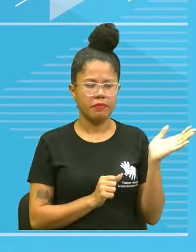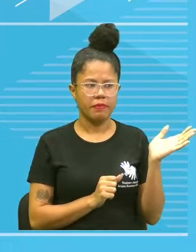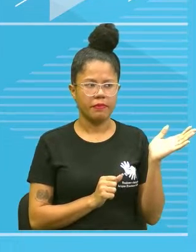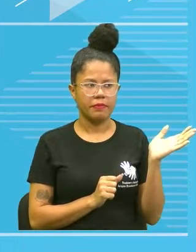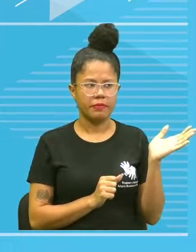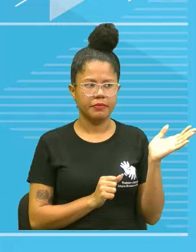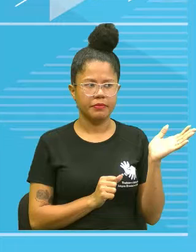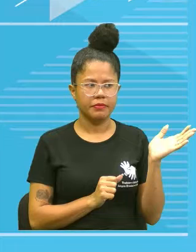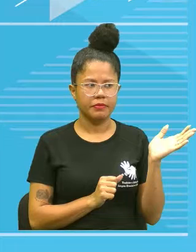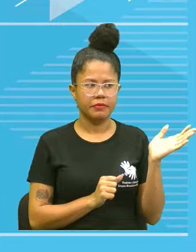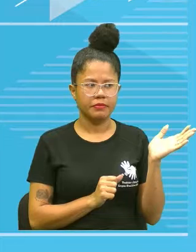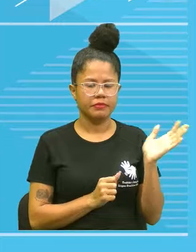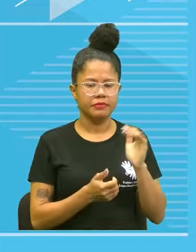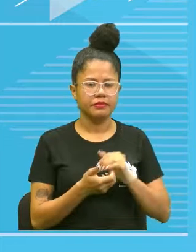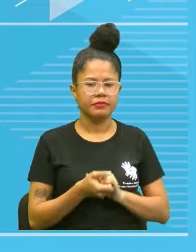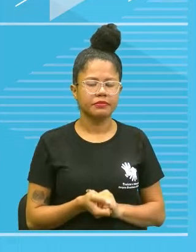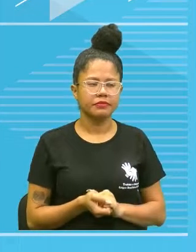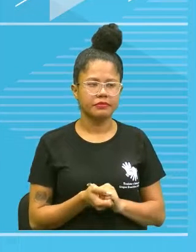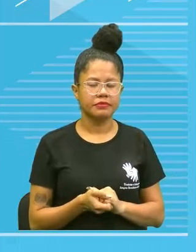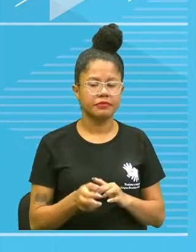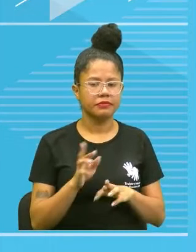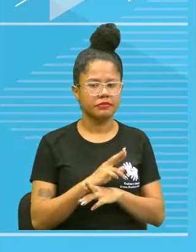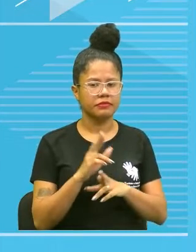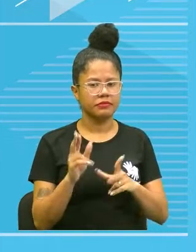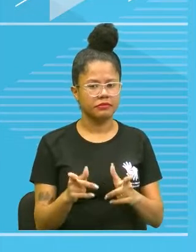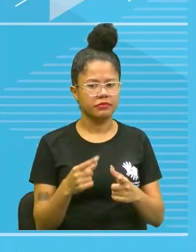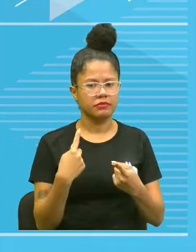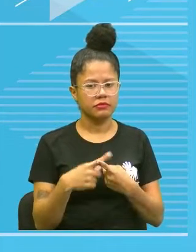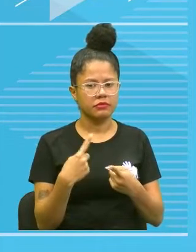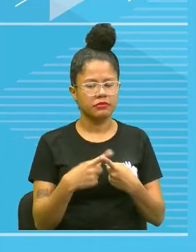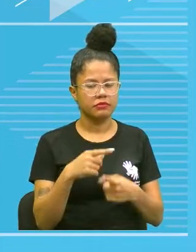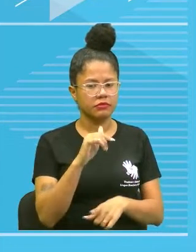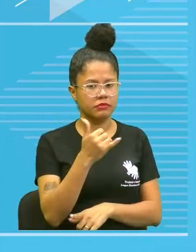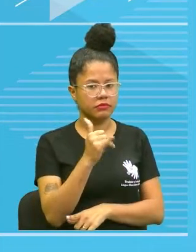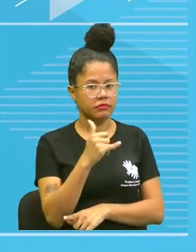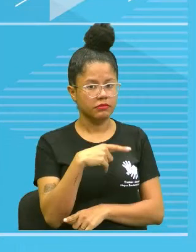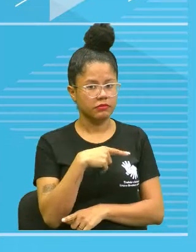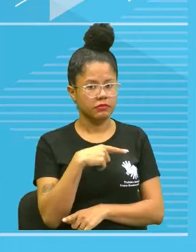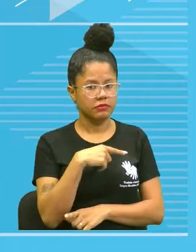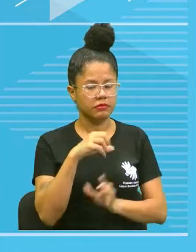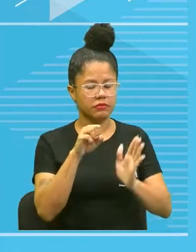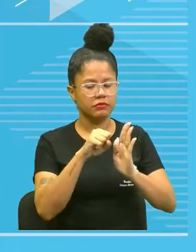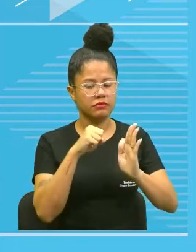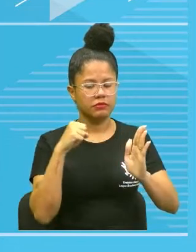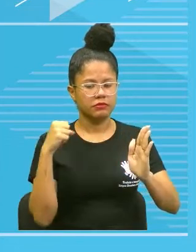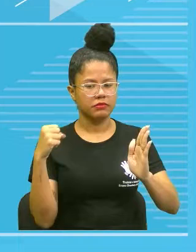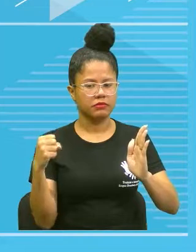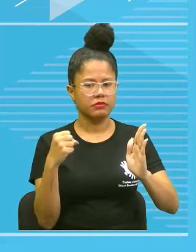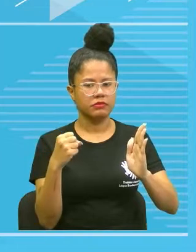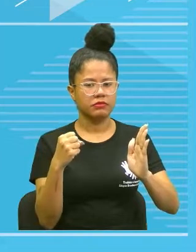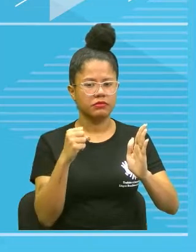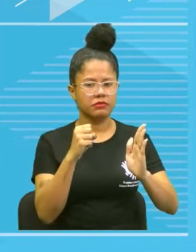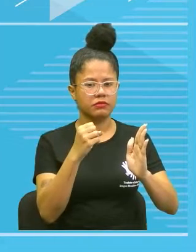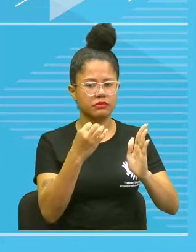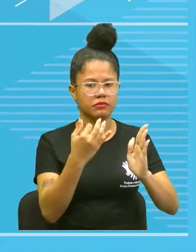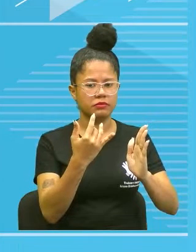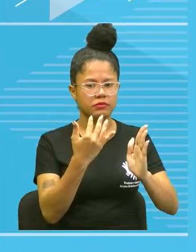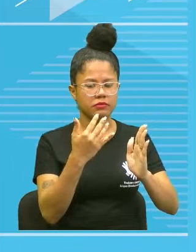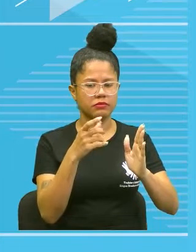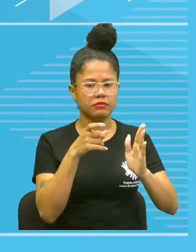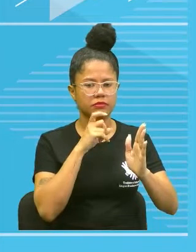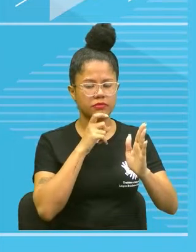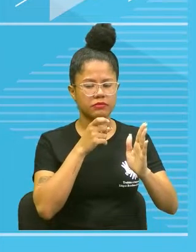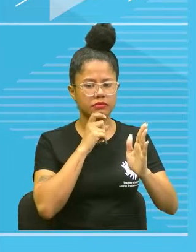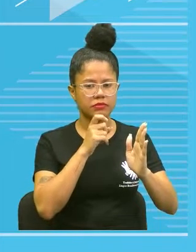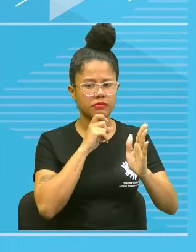termodinâmico. Por quê? A energia que você cede para a sua geladeira, por exemplo, a geladeira que está dentro da sua casa, não é